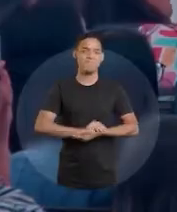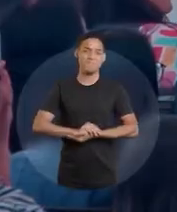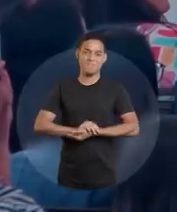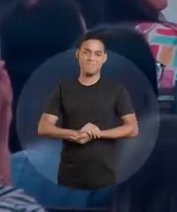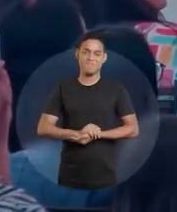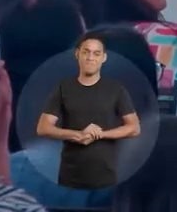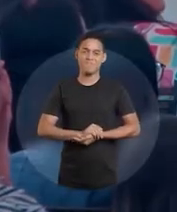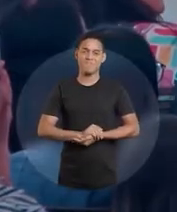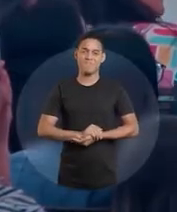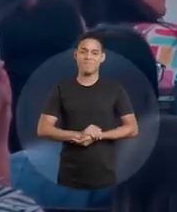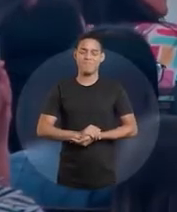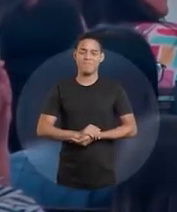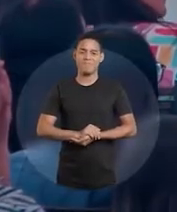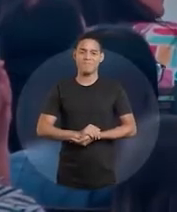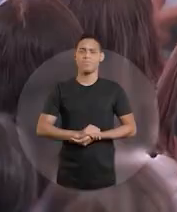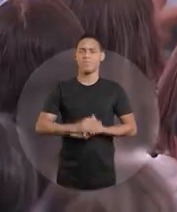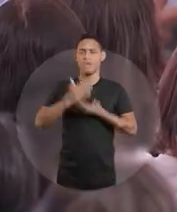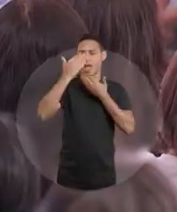Obrigado.